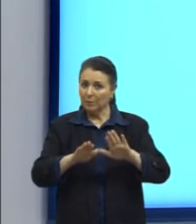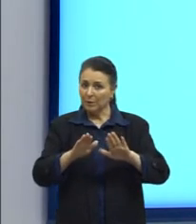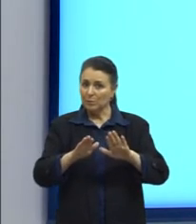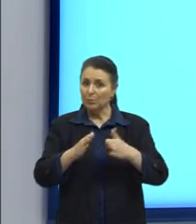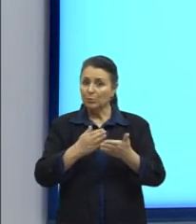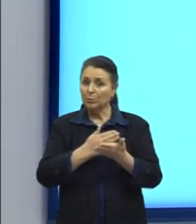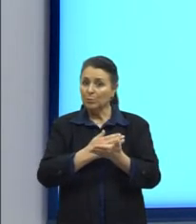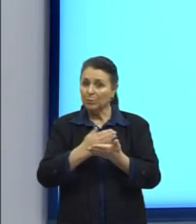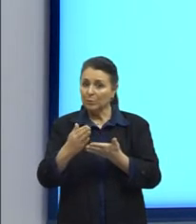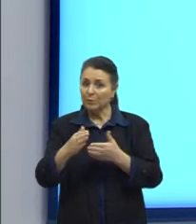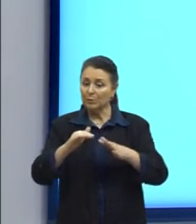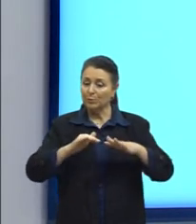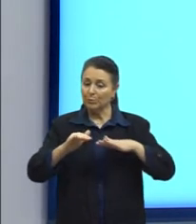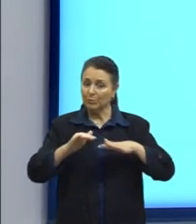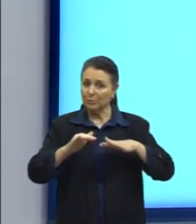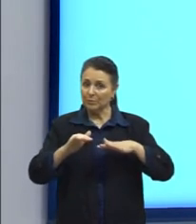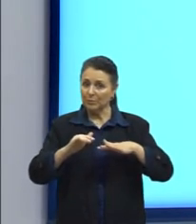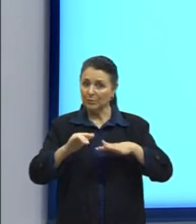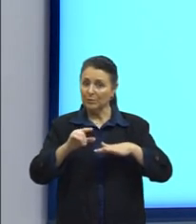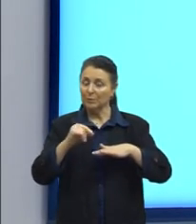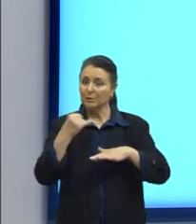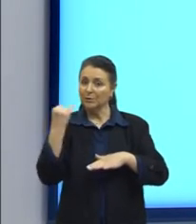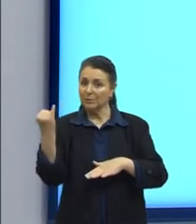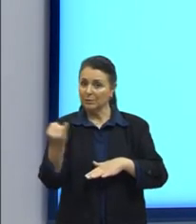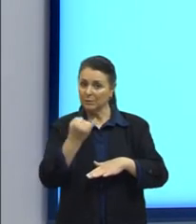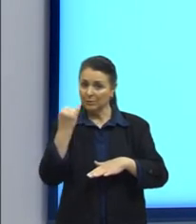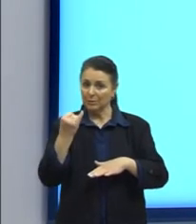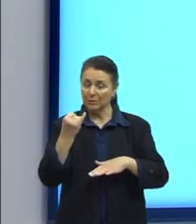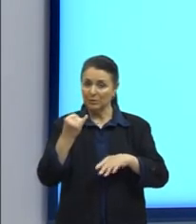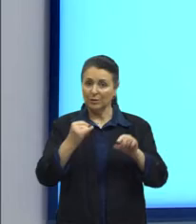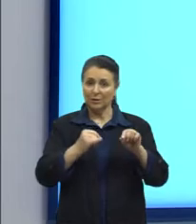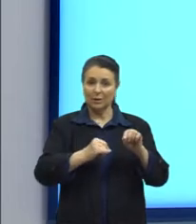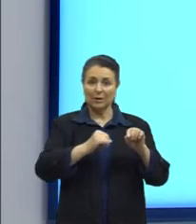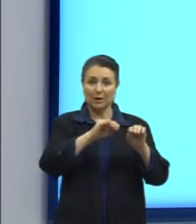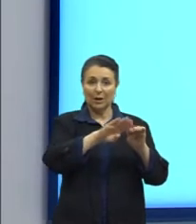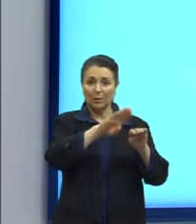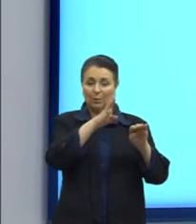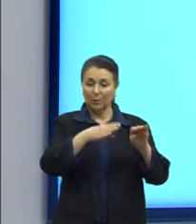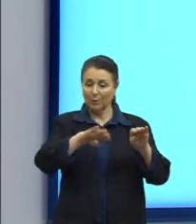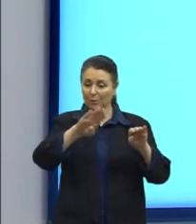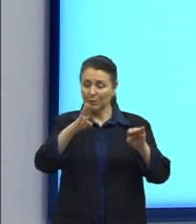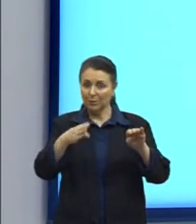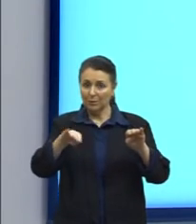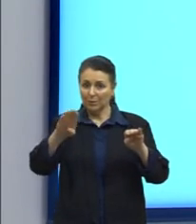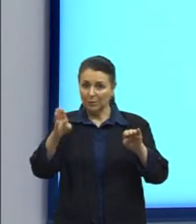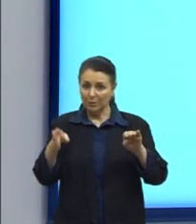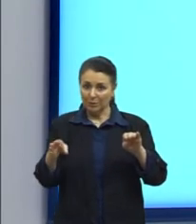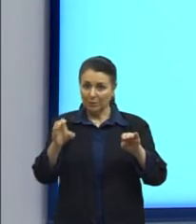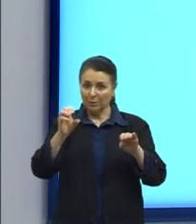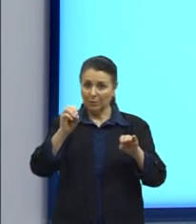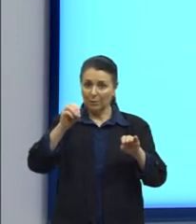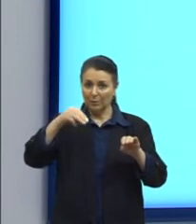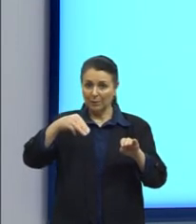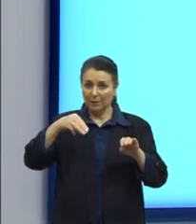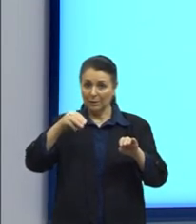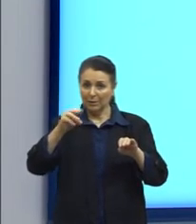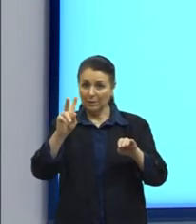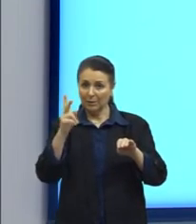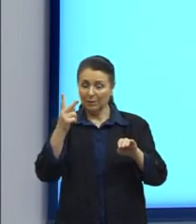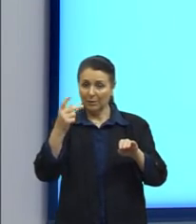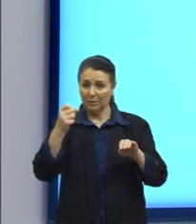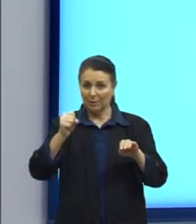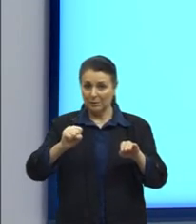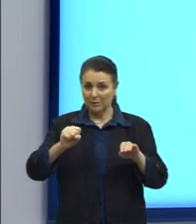o movimento e isso aqui vai ser importante na ondulatória né no MHS certo então são dois ângulos diferentes